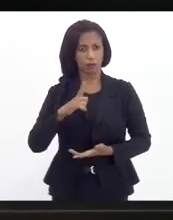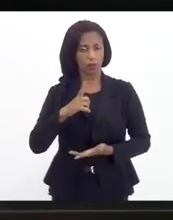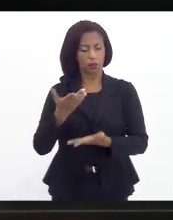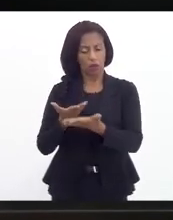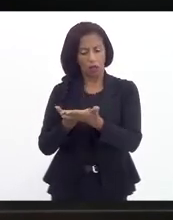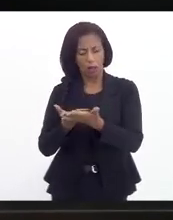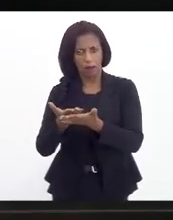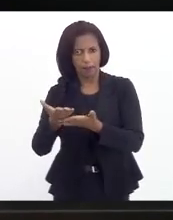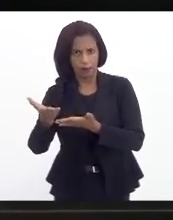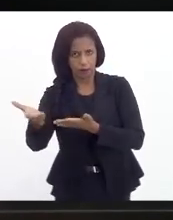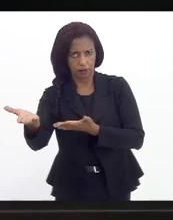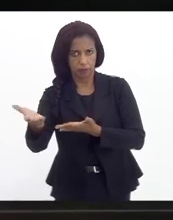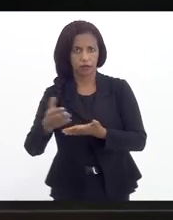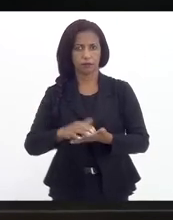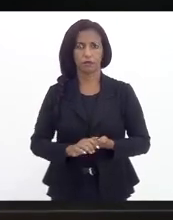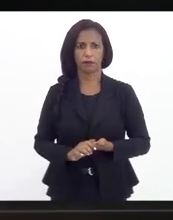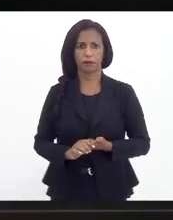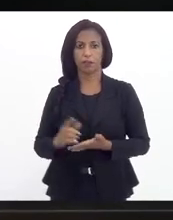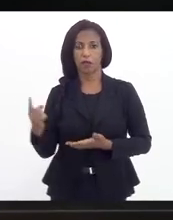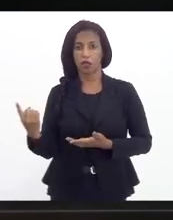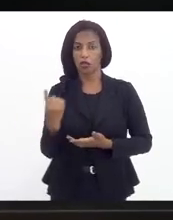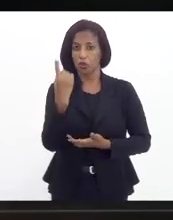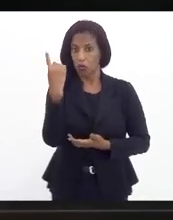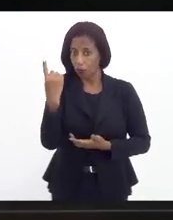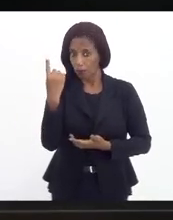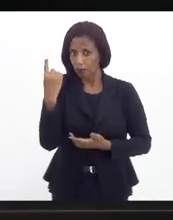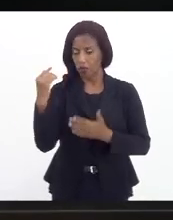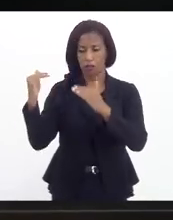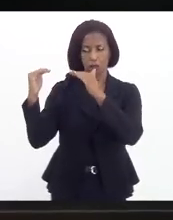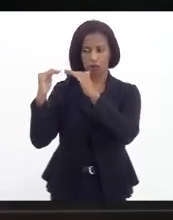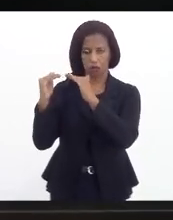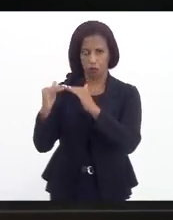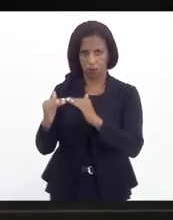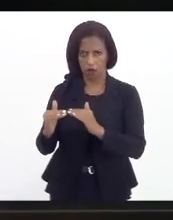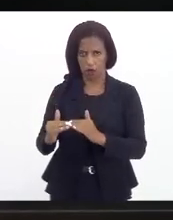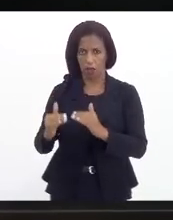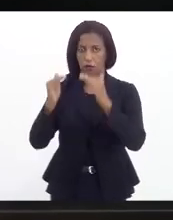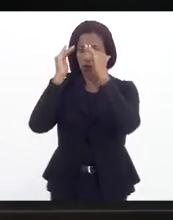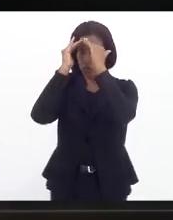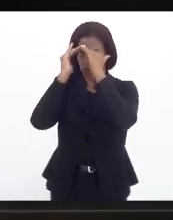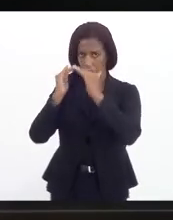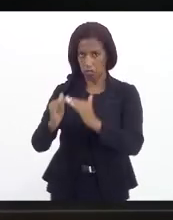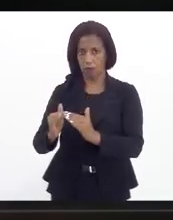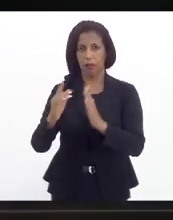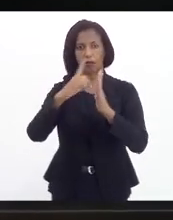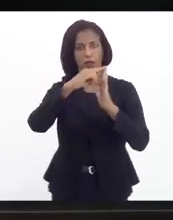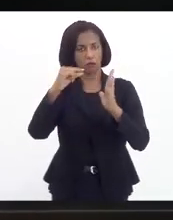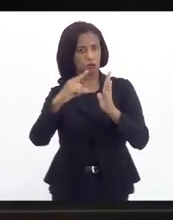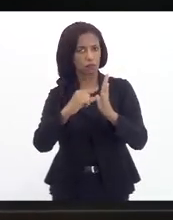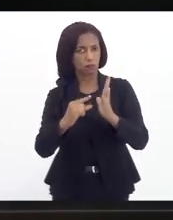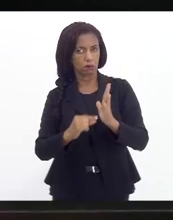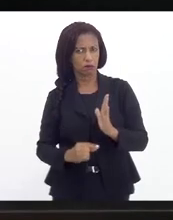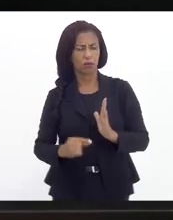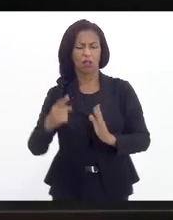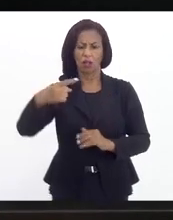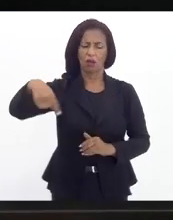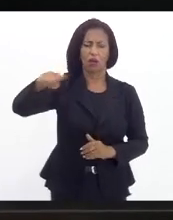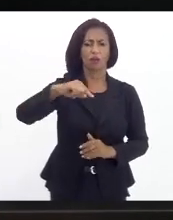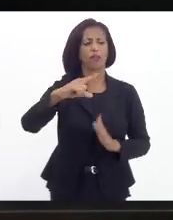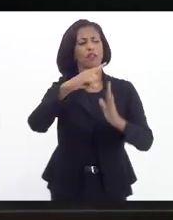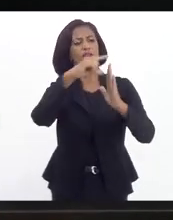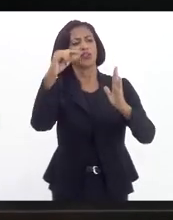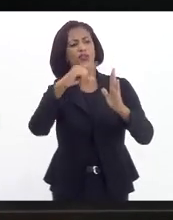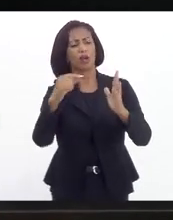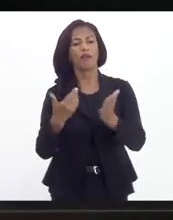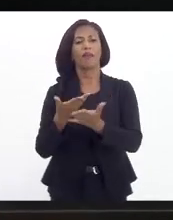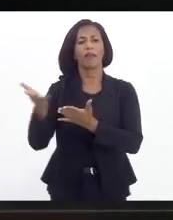de que, uma vez acordada, a gente respeita os destaques. Você vai destacar,